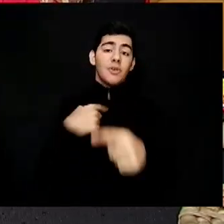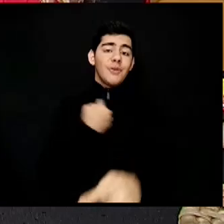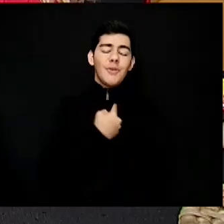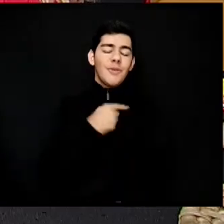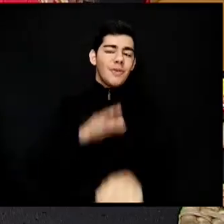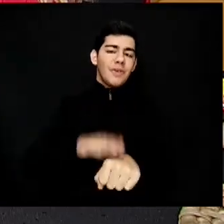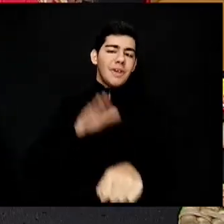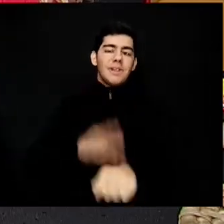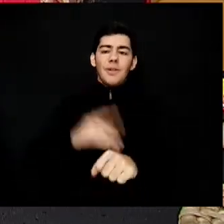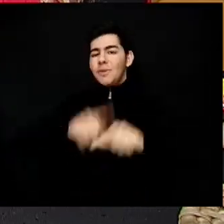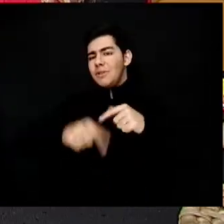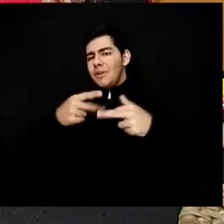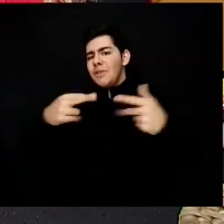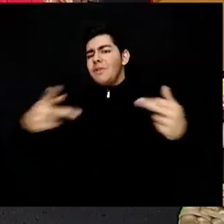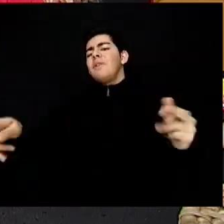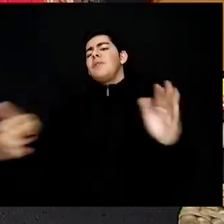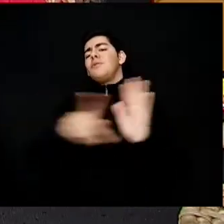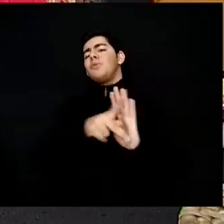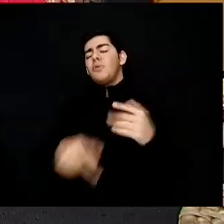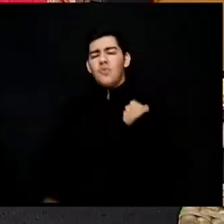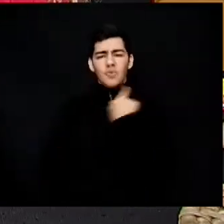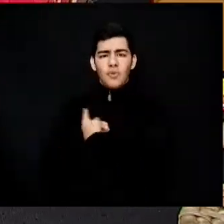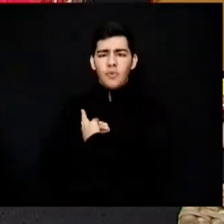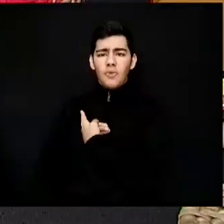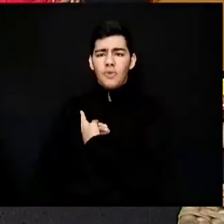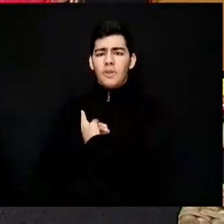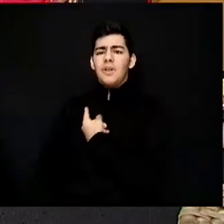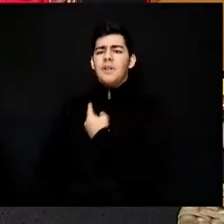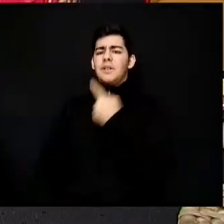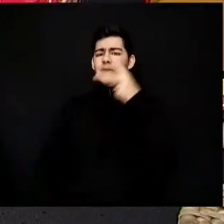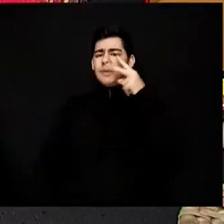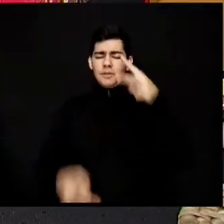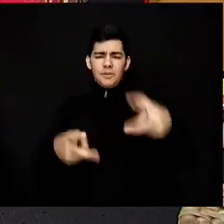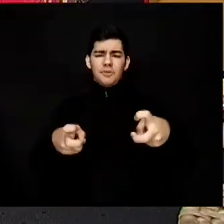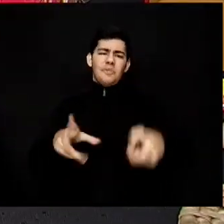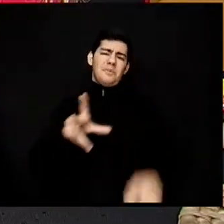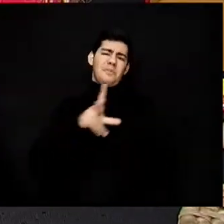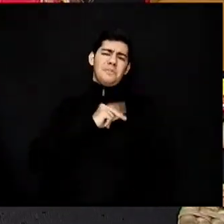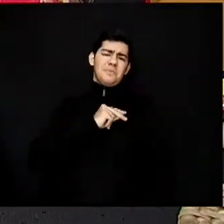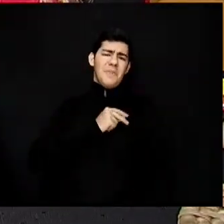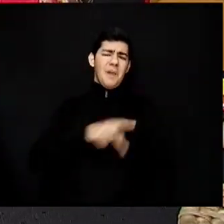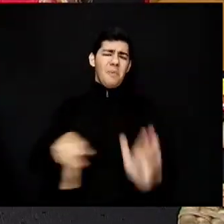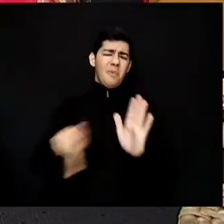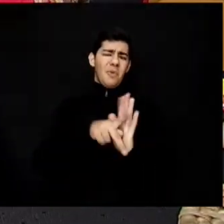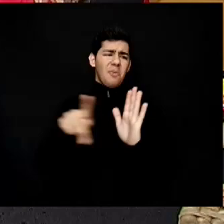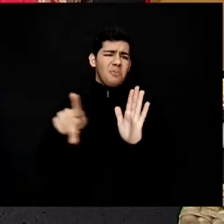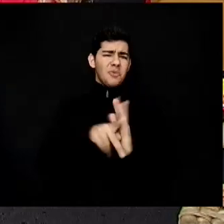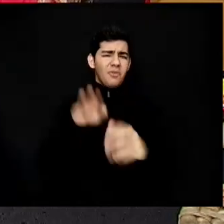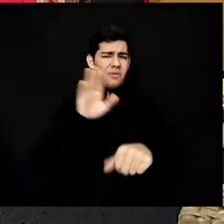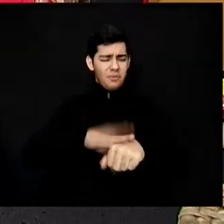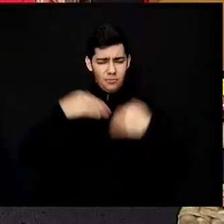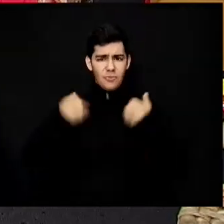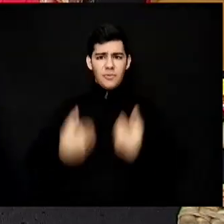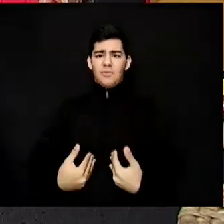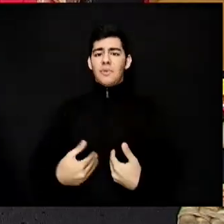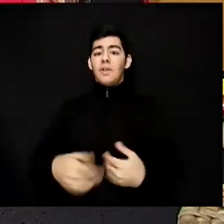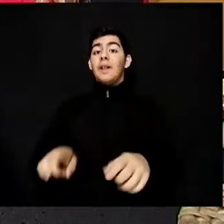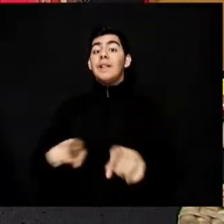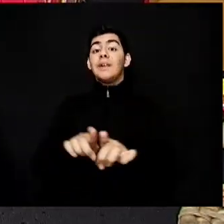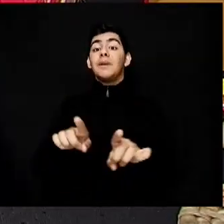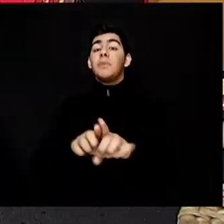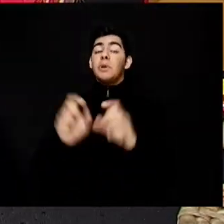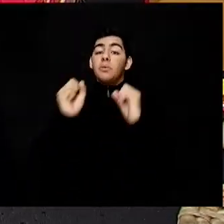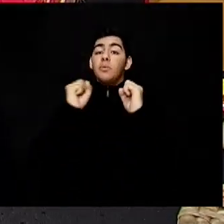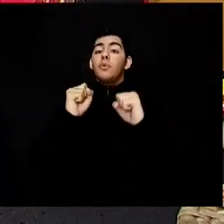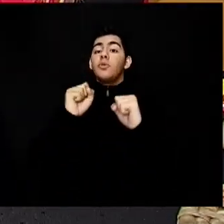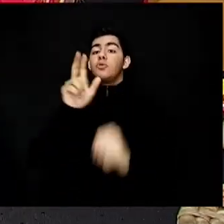bater o olho e falar assim, nossa, isso foi feito pra mim. Legal. Pode ser sementes também, Sementes, pedras,